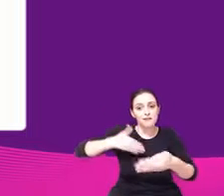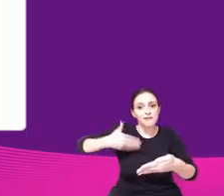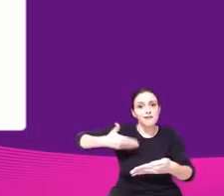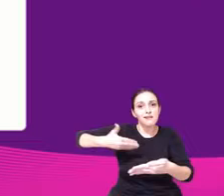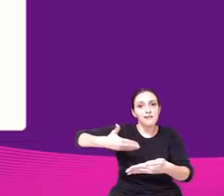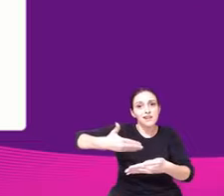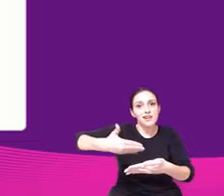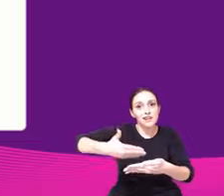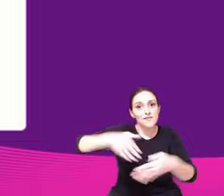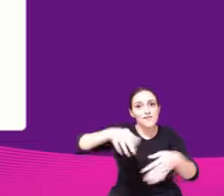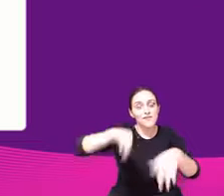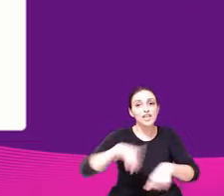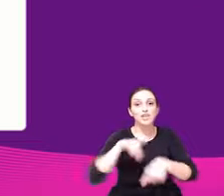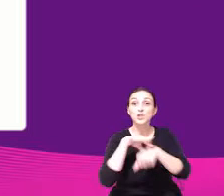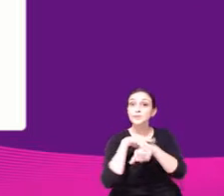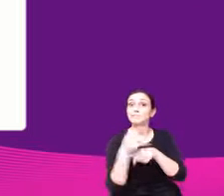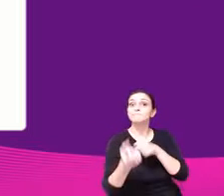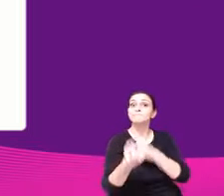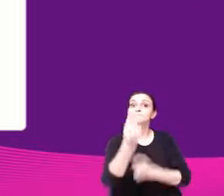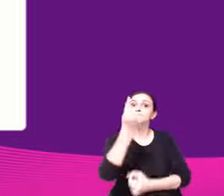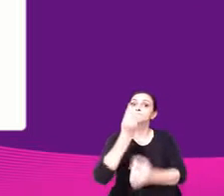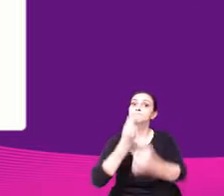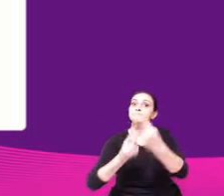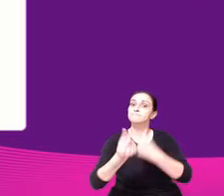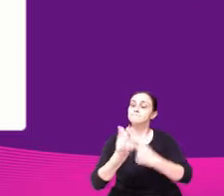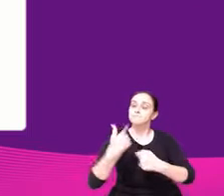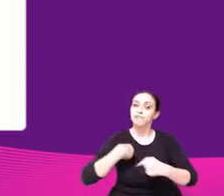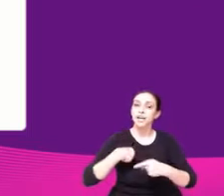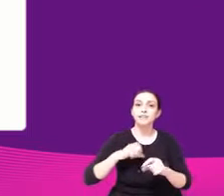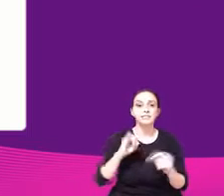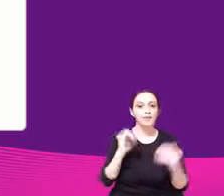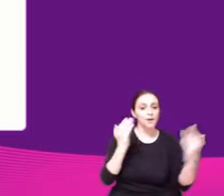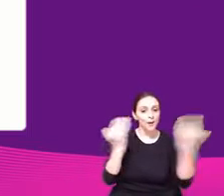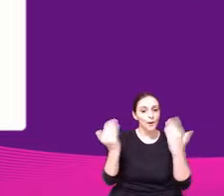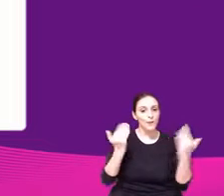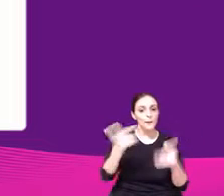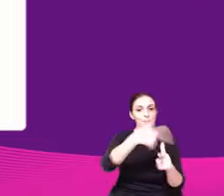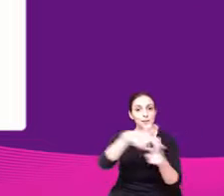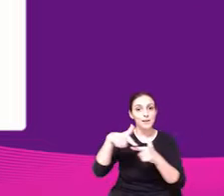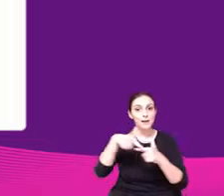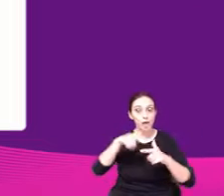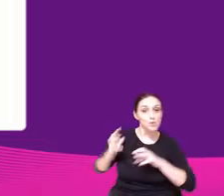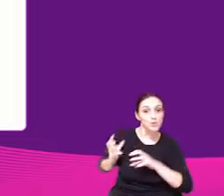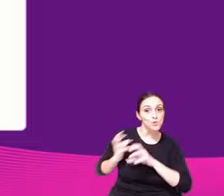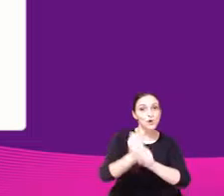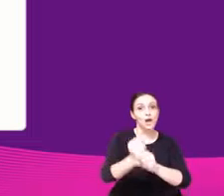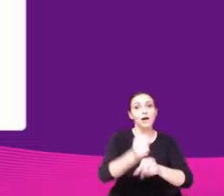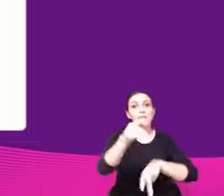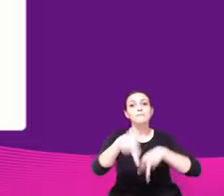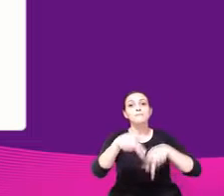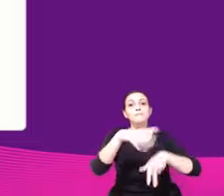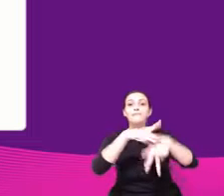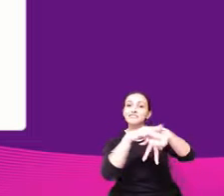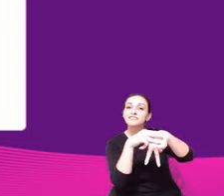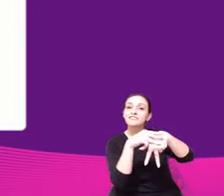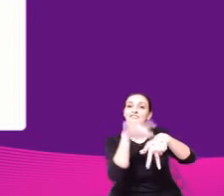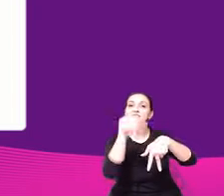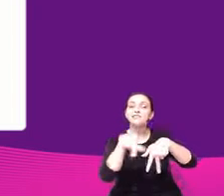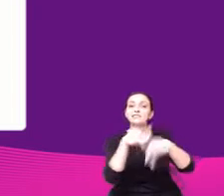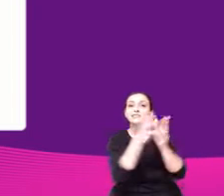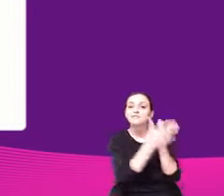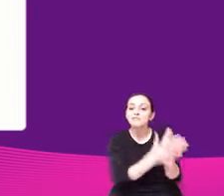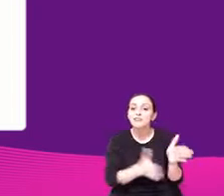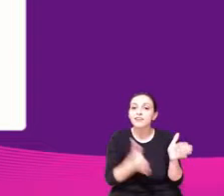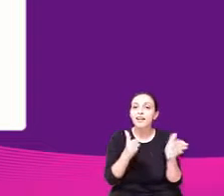doença relativamente rara, quando comparada com o tamanho do problema total, que seriam os pacientes em estágios, em níveis